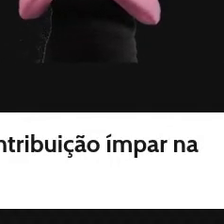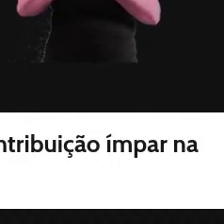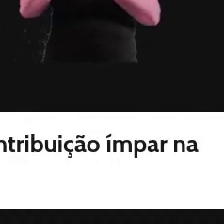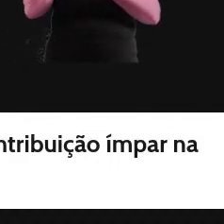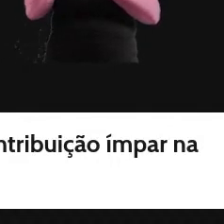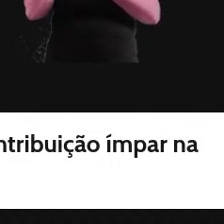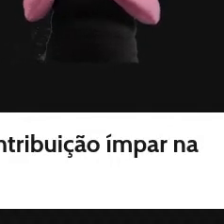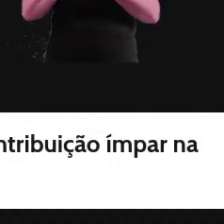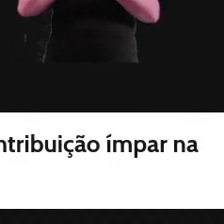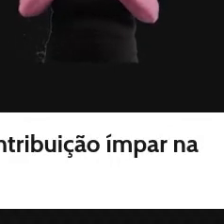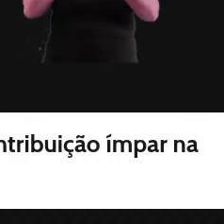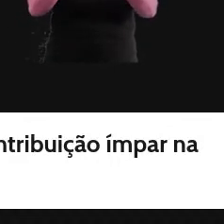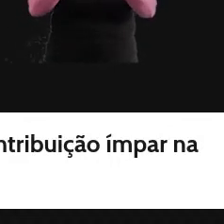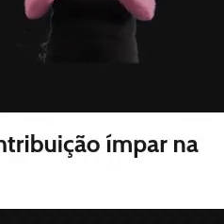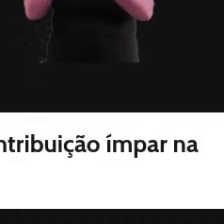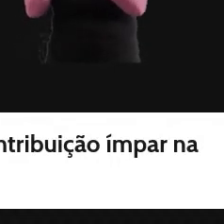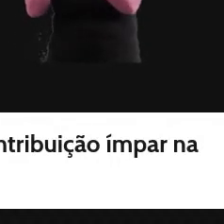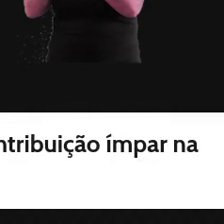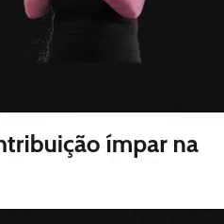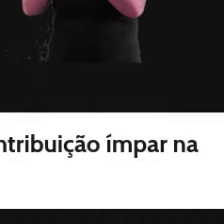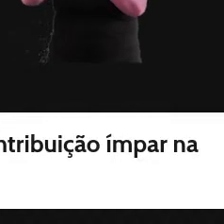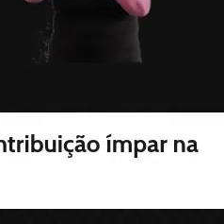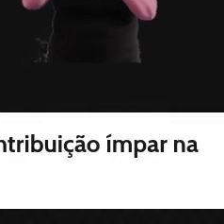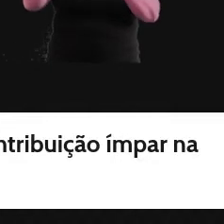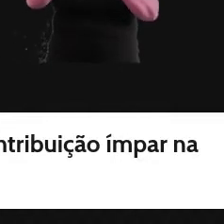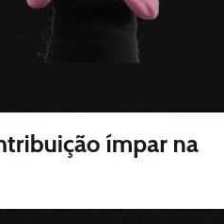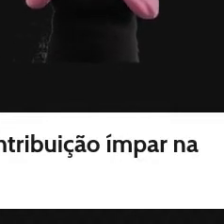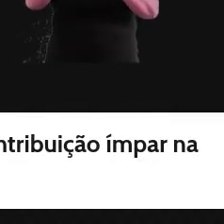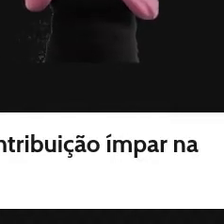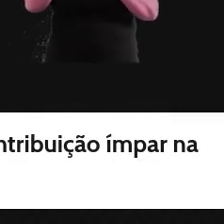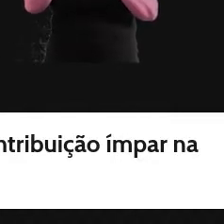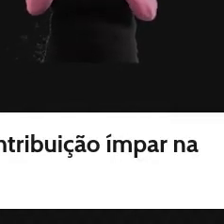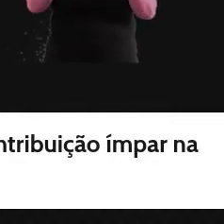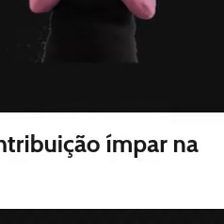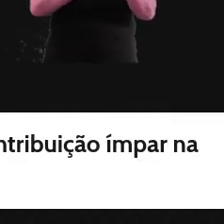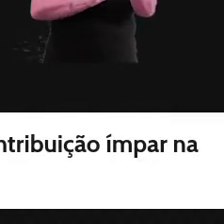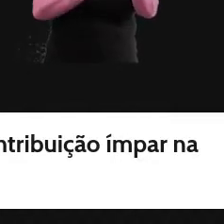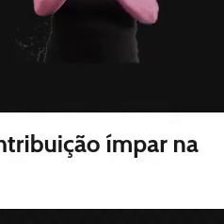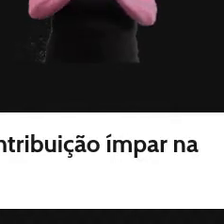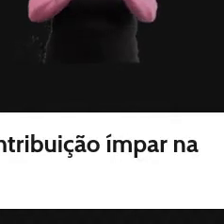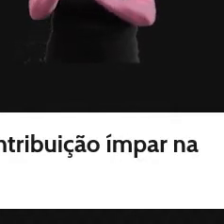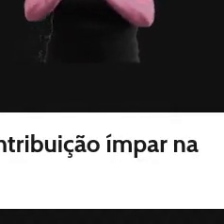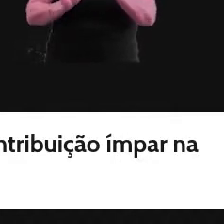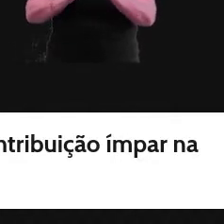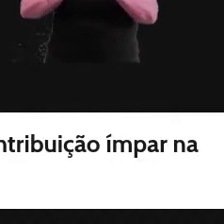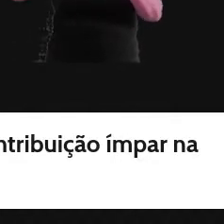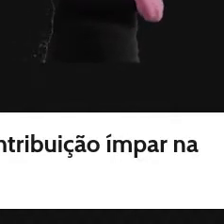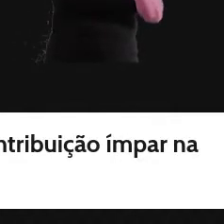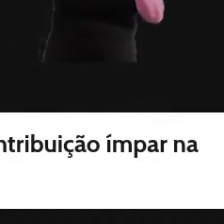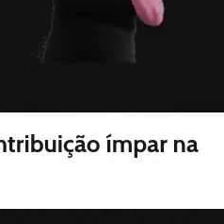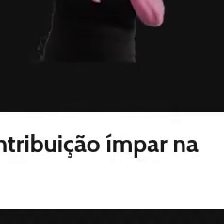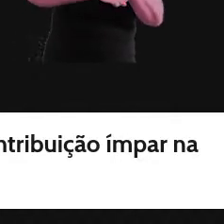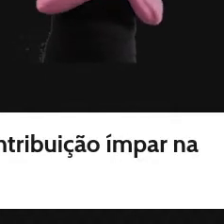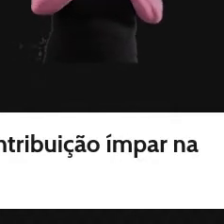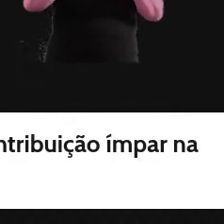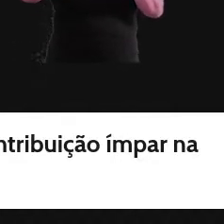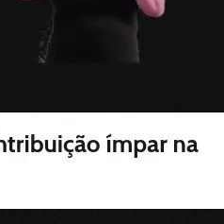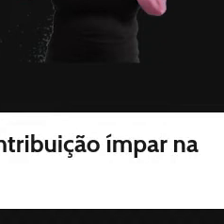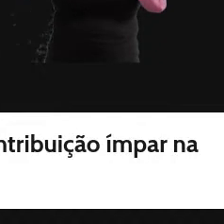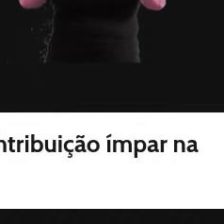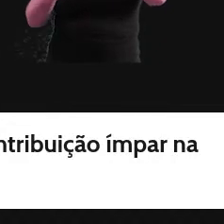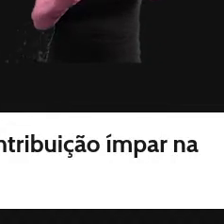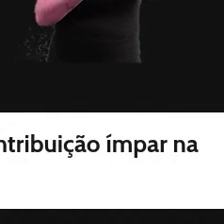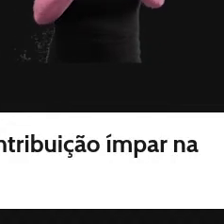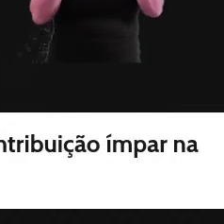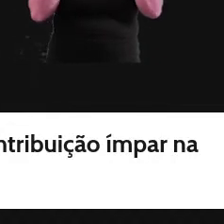tem barreiras aí estruturais, sociais, muito mais profundas, e que foram certamente agravadas com a pandemia. É